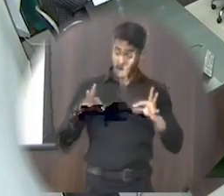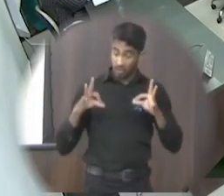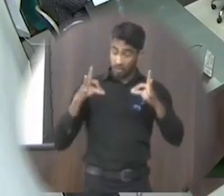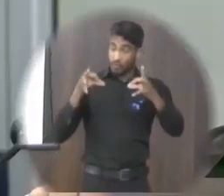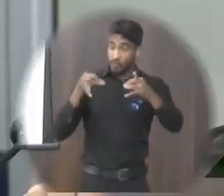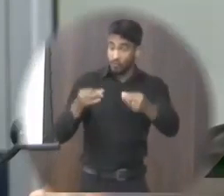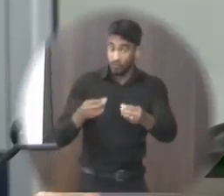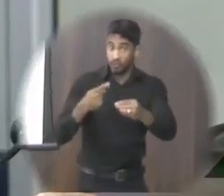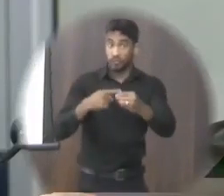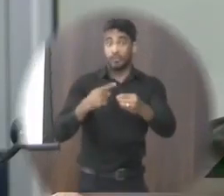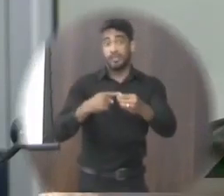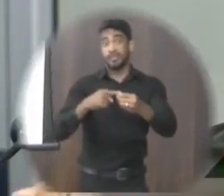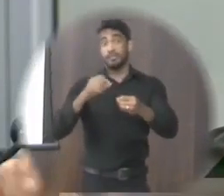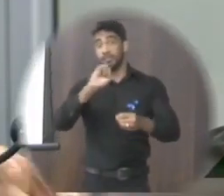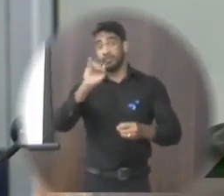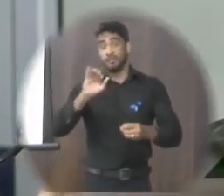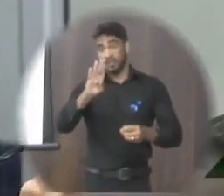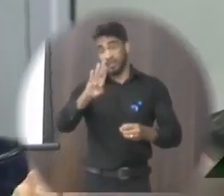Janaúba.